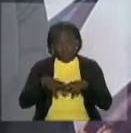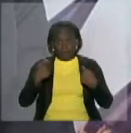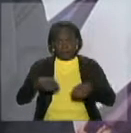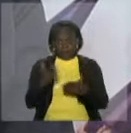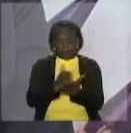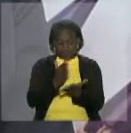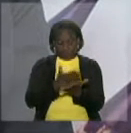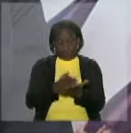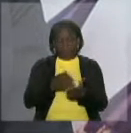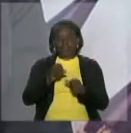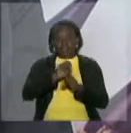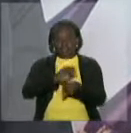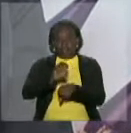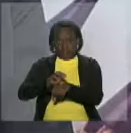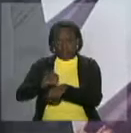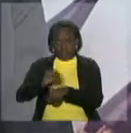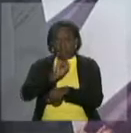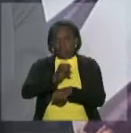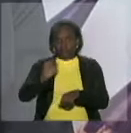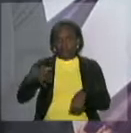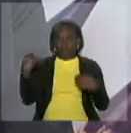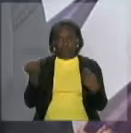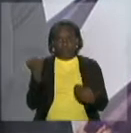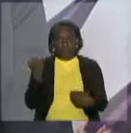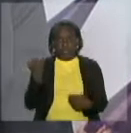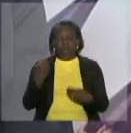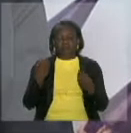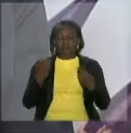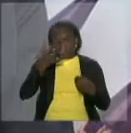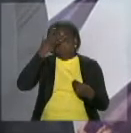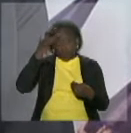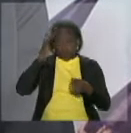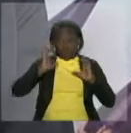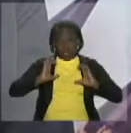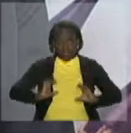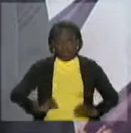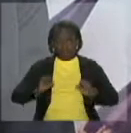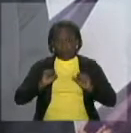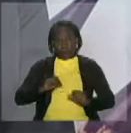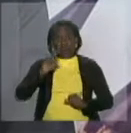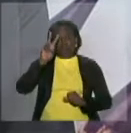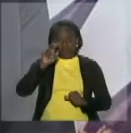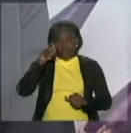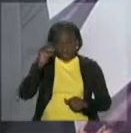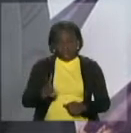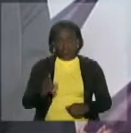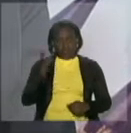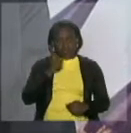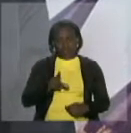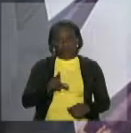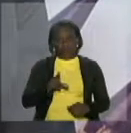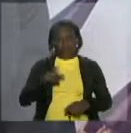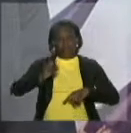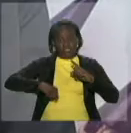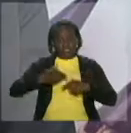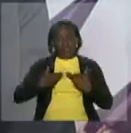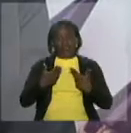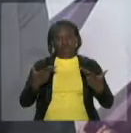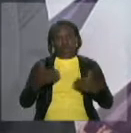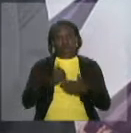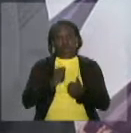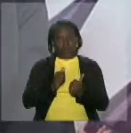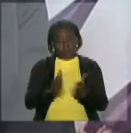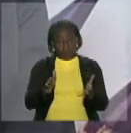isso, uma cartilha vai levar as informações necessárias para que o cidadão possa fazer valer seus direitos. O material é